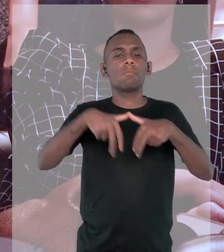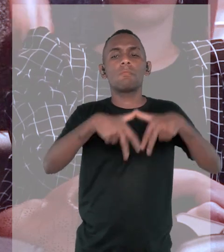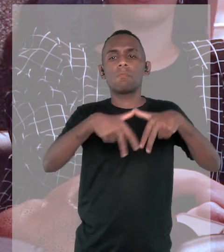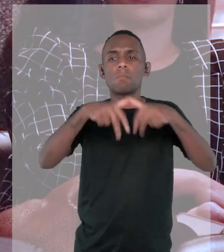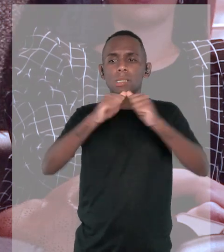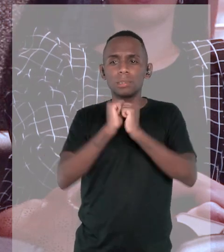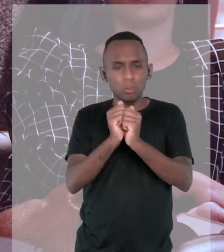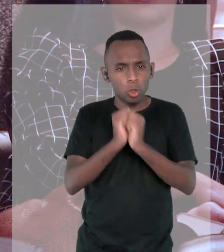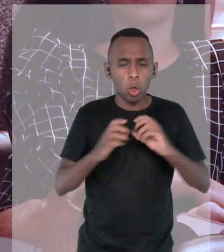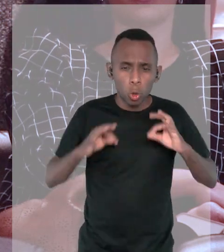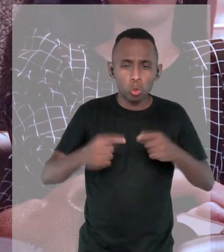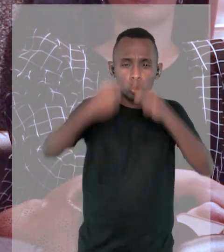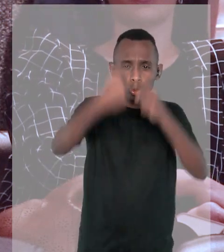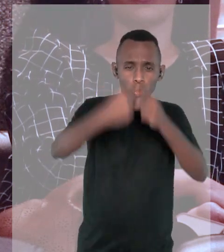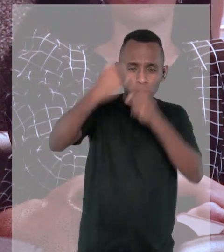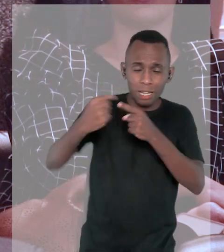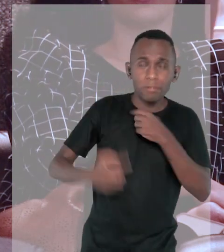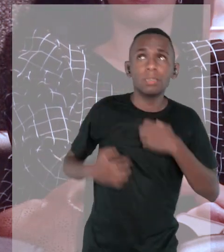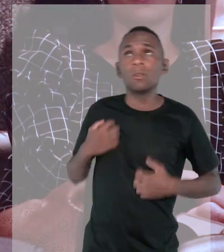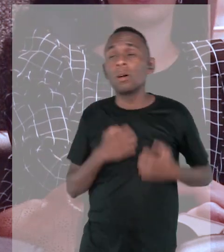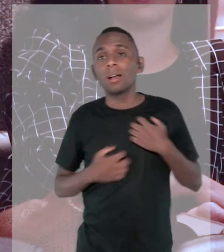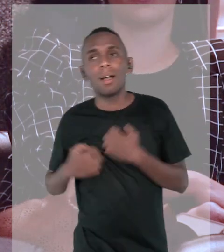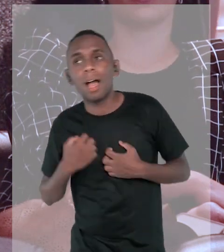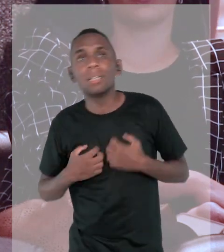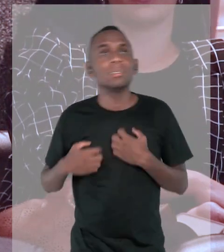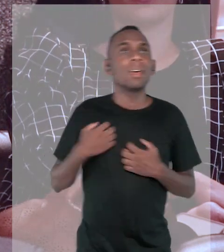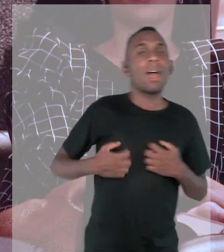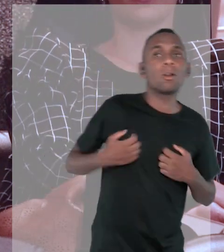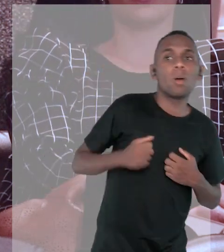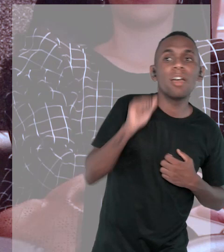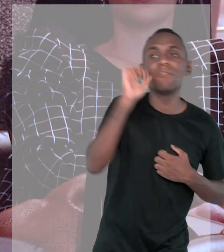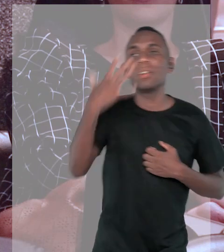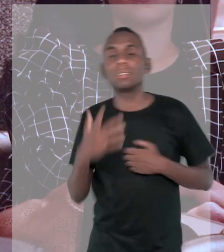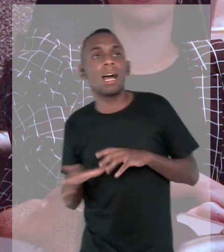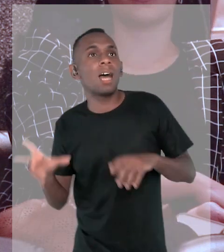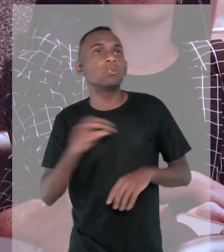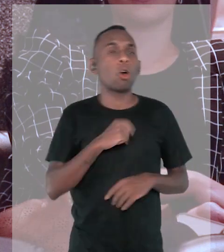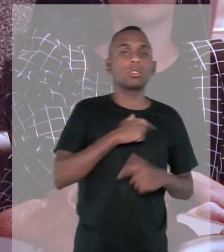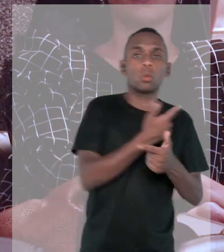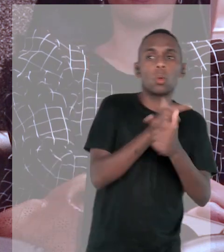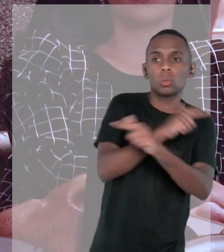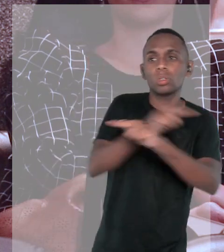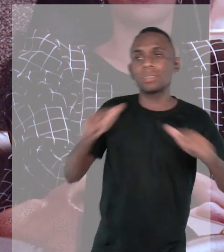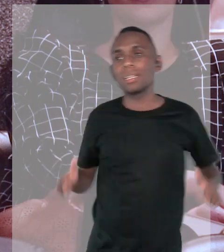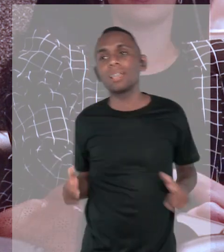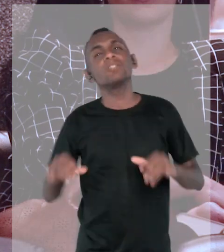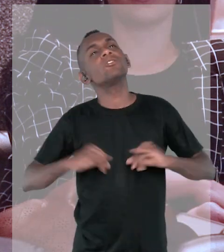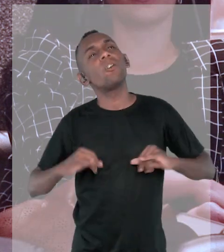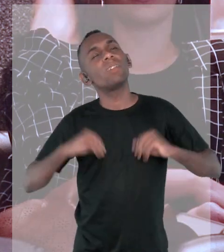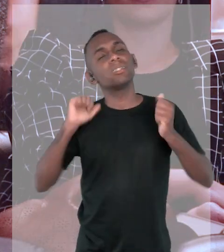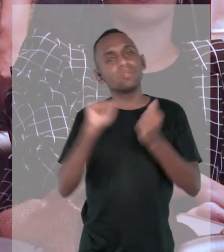todo, tudo que a gente enfrentava, nossas angústias. Rai, será que vai ter alguém no evento? Rai, não tem ninguém. A gente sofria junto.